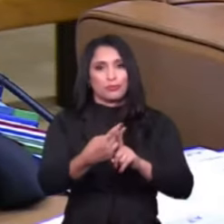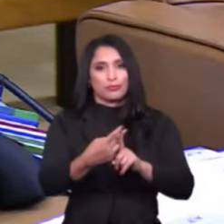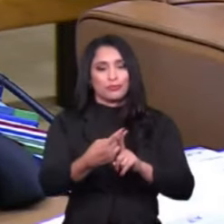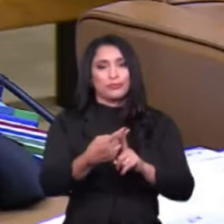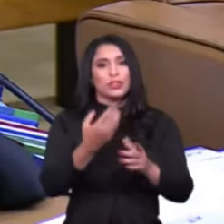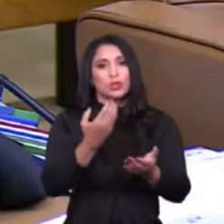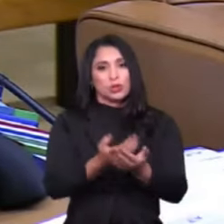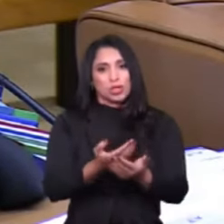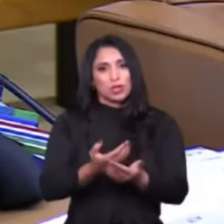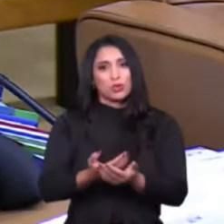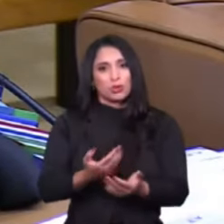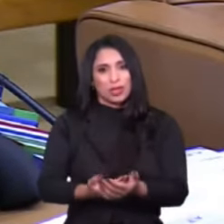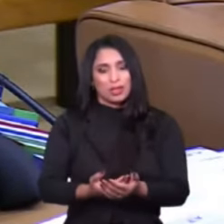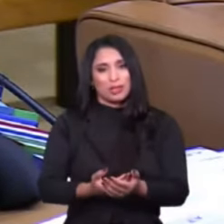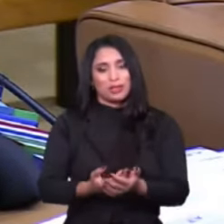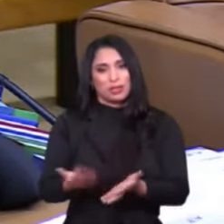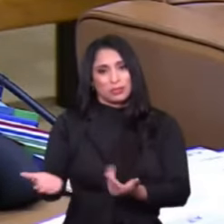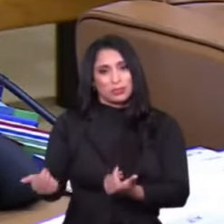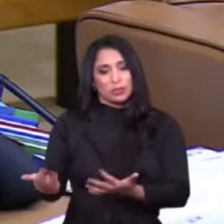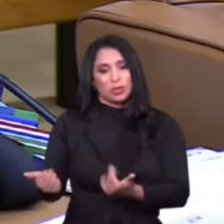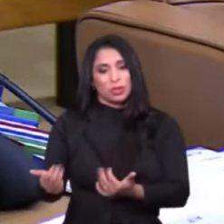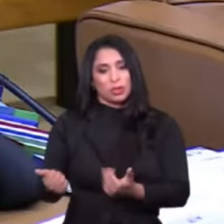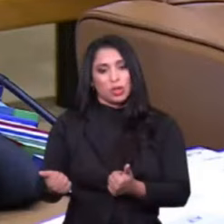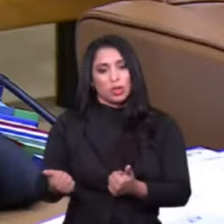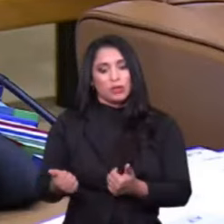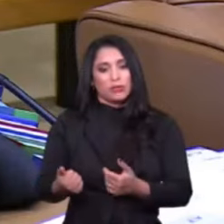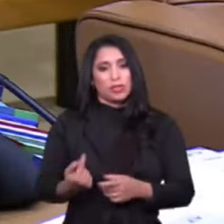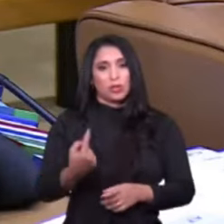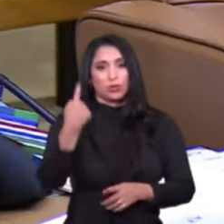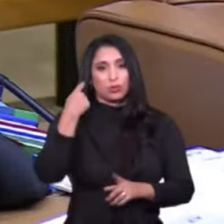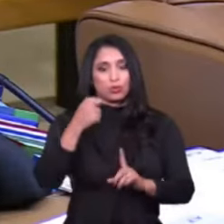enquanto a prevalência no último mês triplicou.